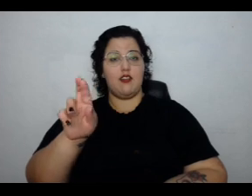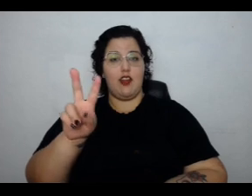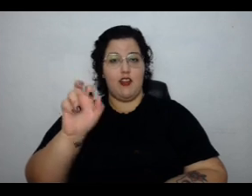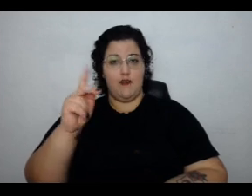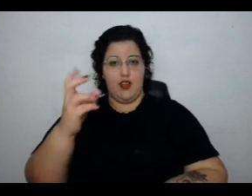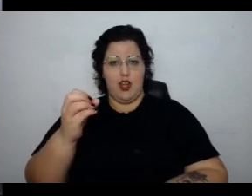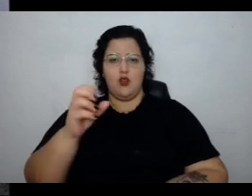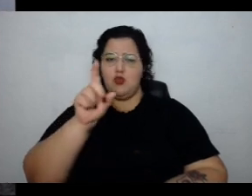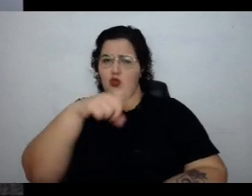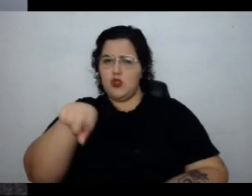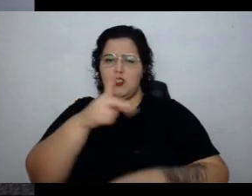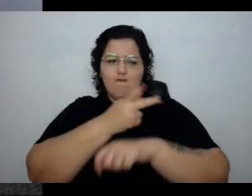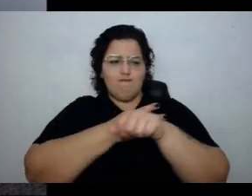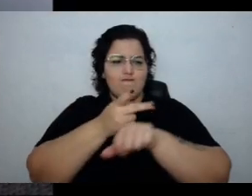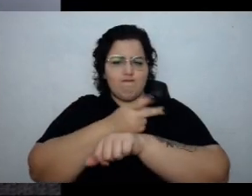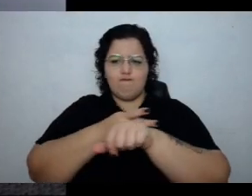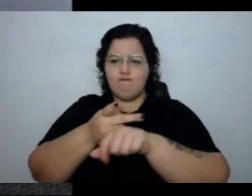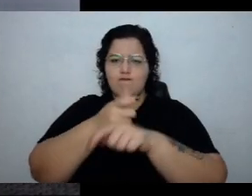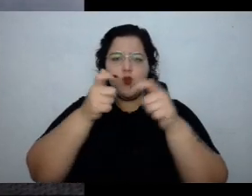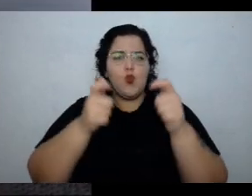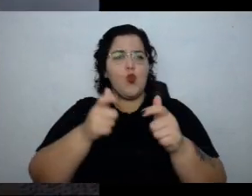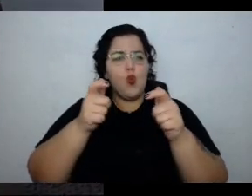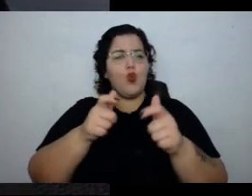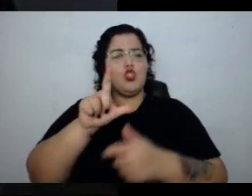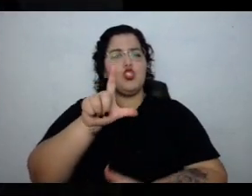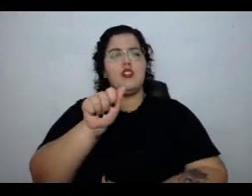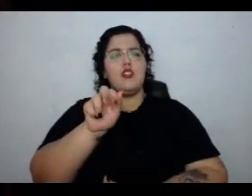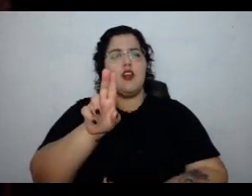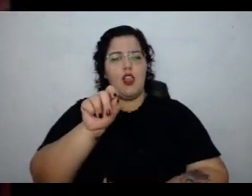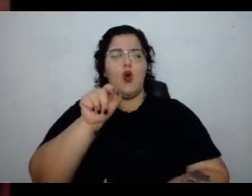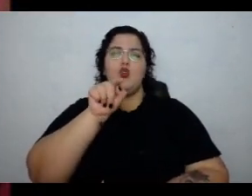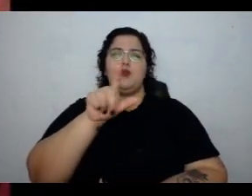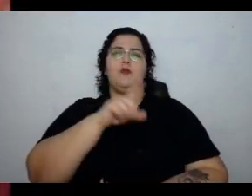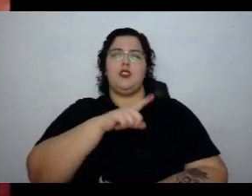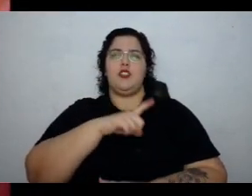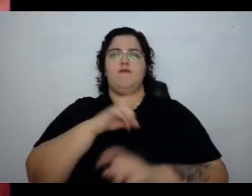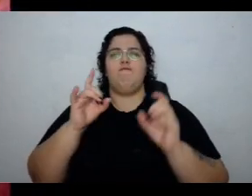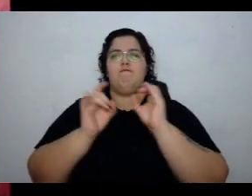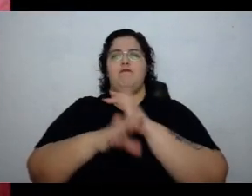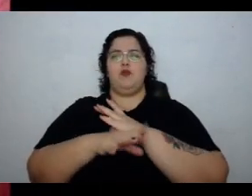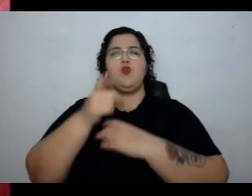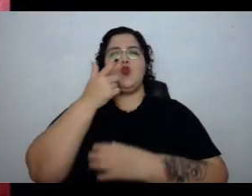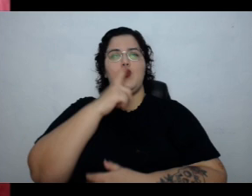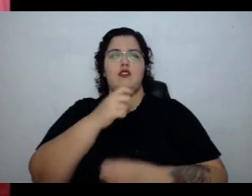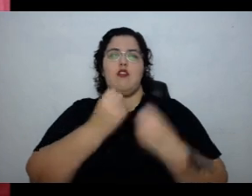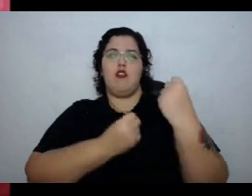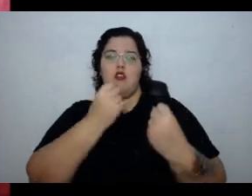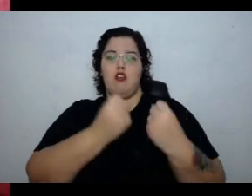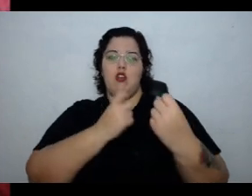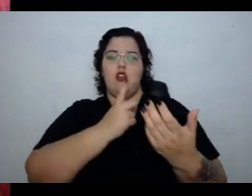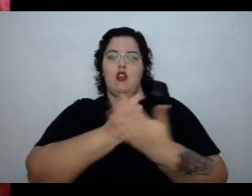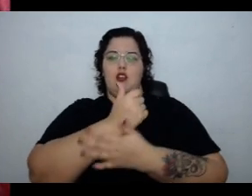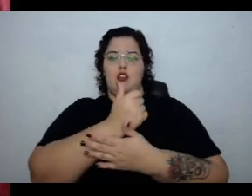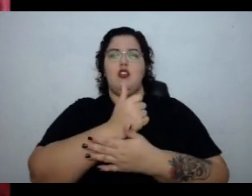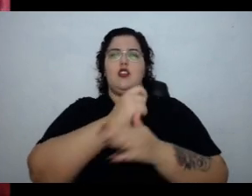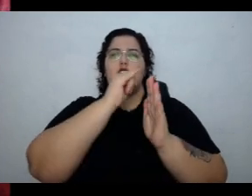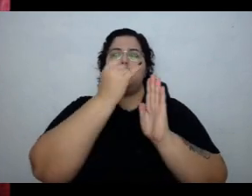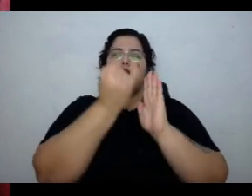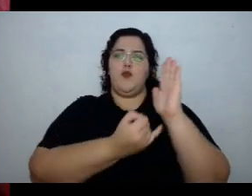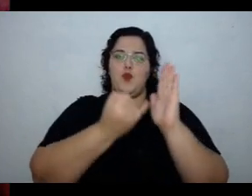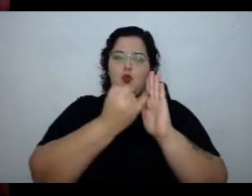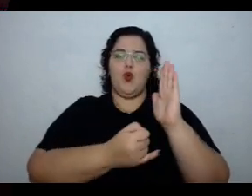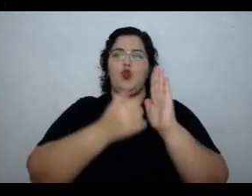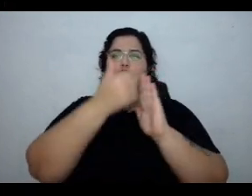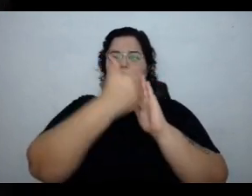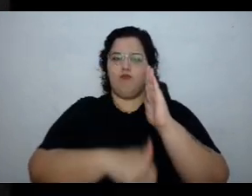de escolher uma clínica para buscar um laudo justo e com critérios para a aquisição de veículos com benefícios